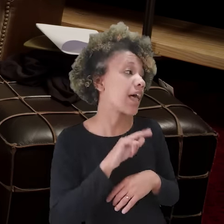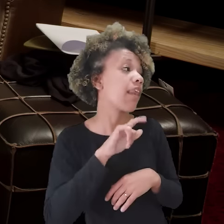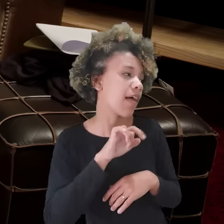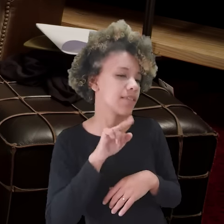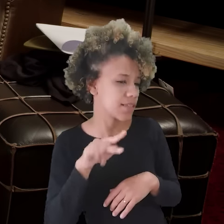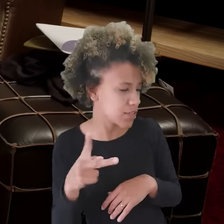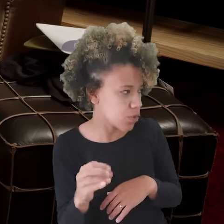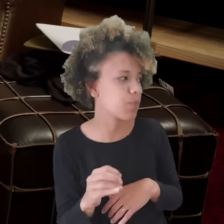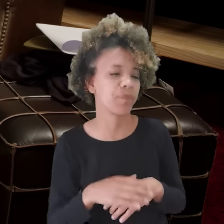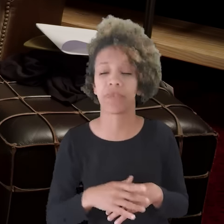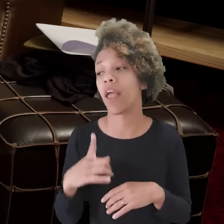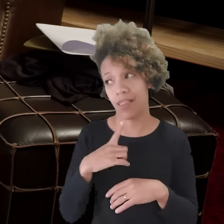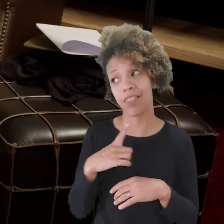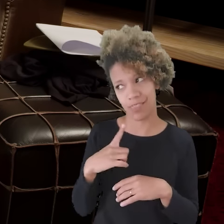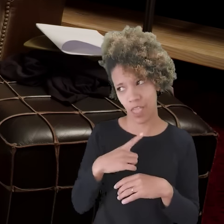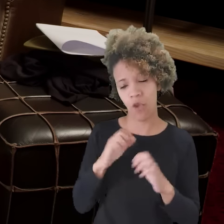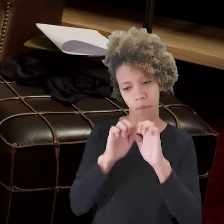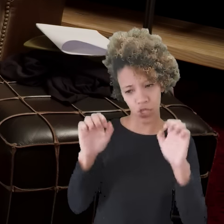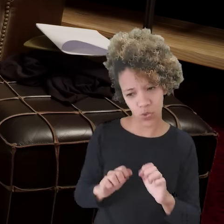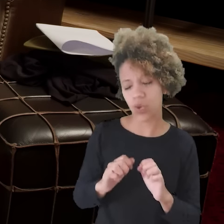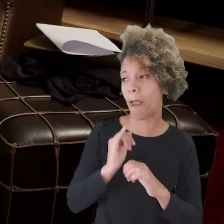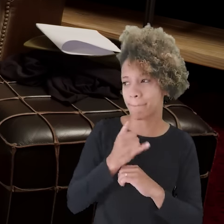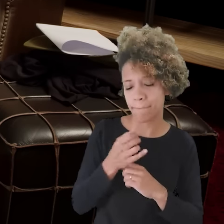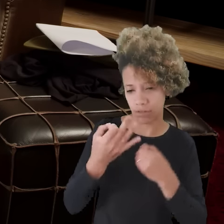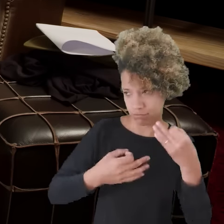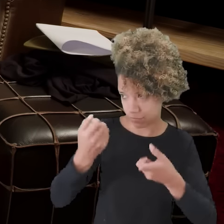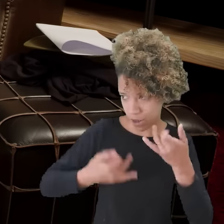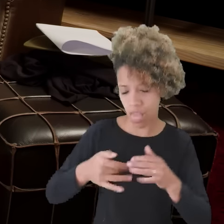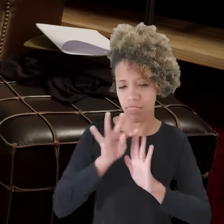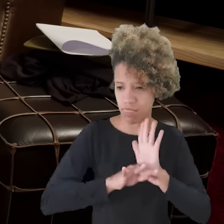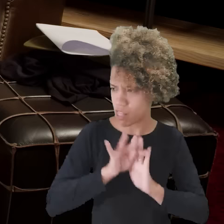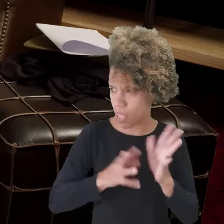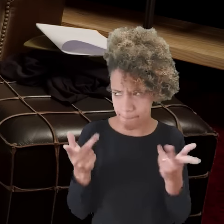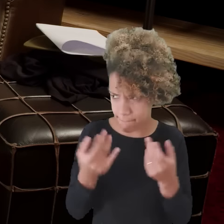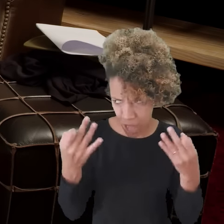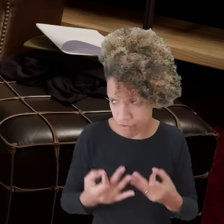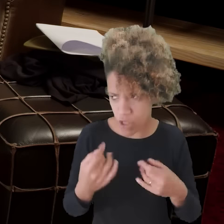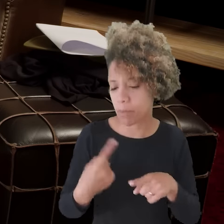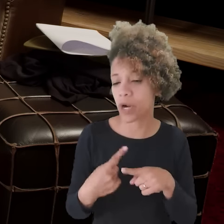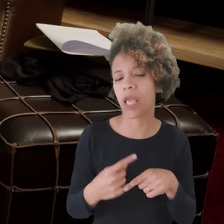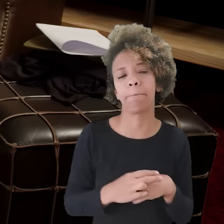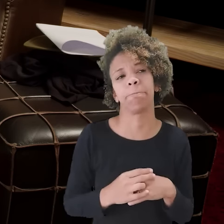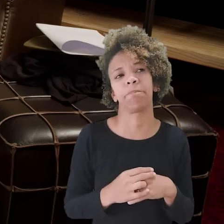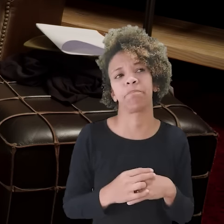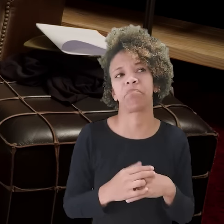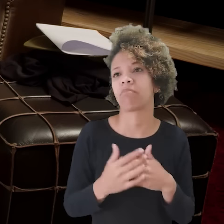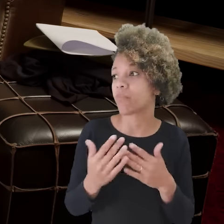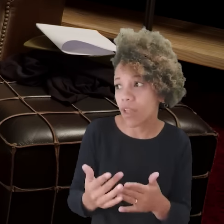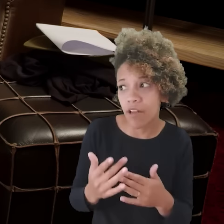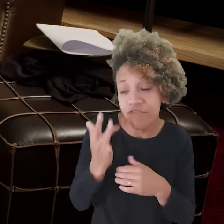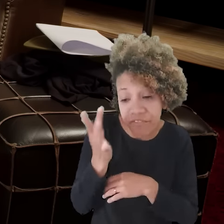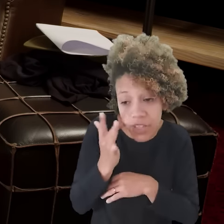Zézinho ele tem os Zé Lezinho ele tem uma estrutura para contar textos que é que é maravilhosa porque ele